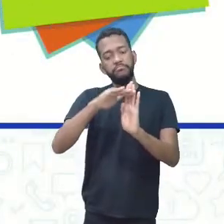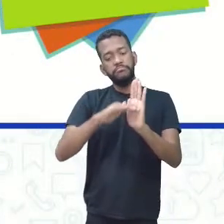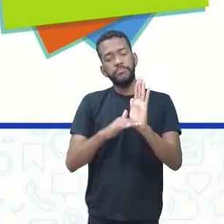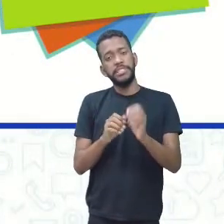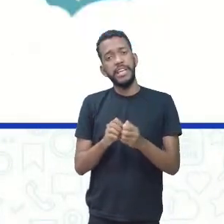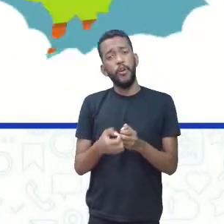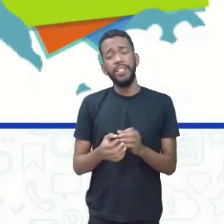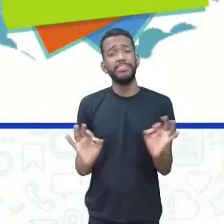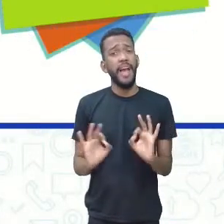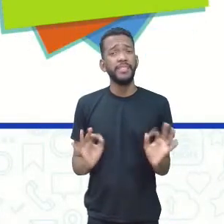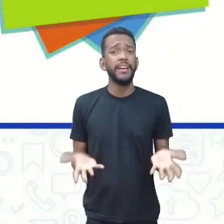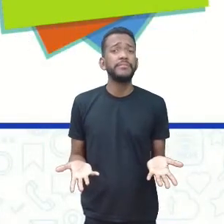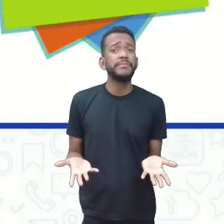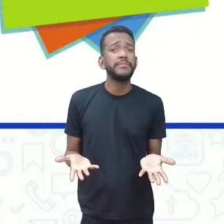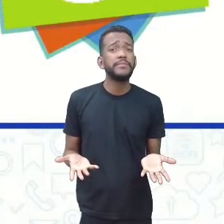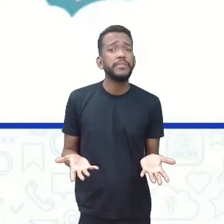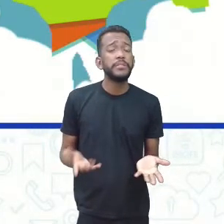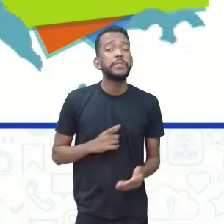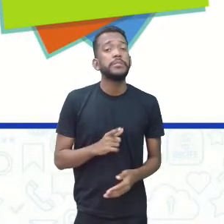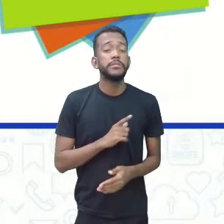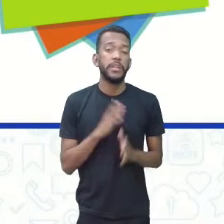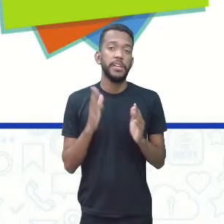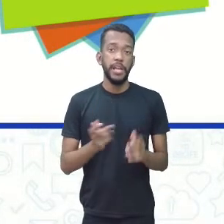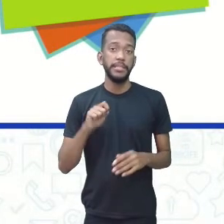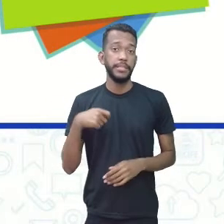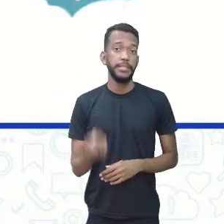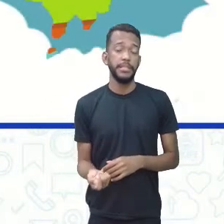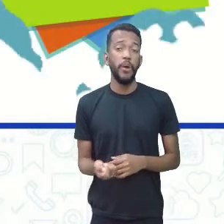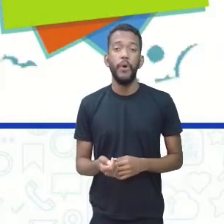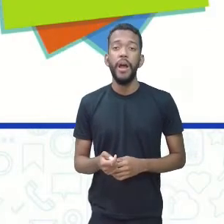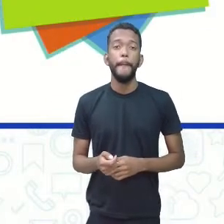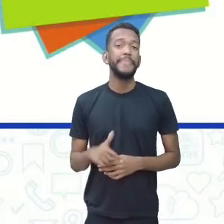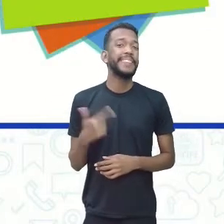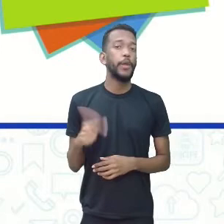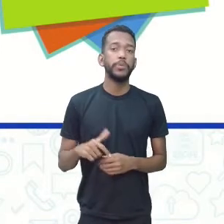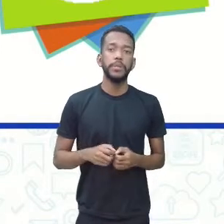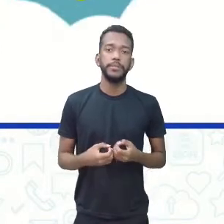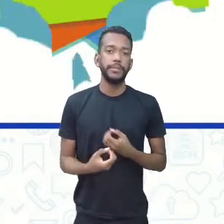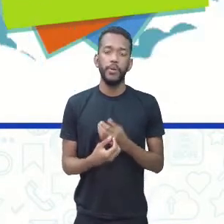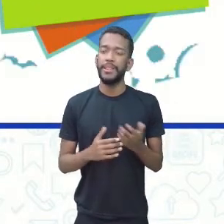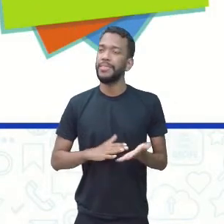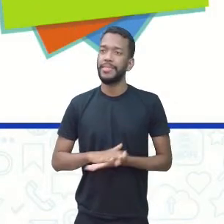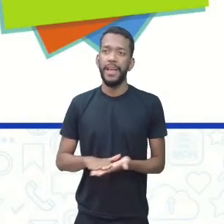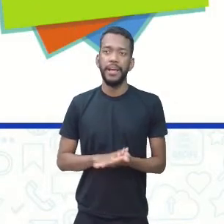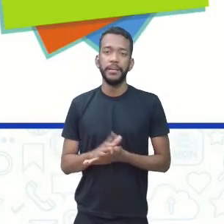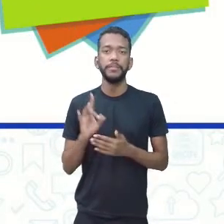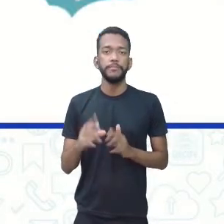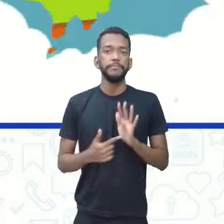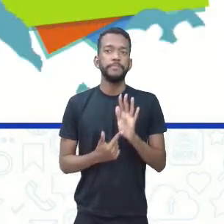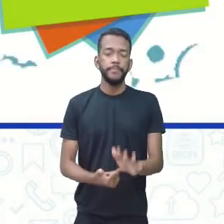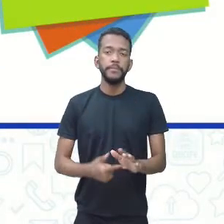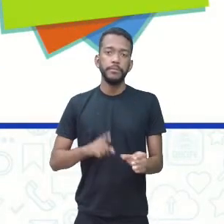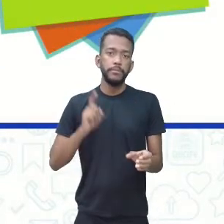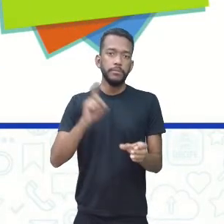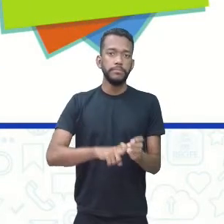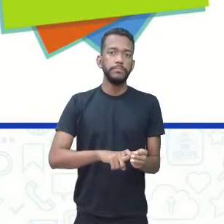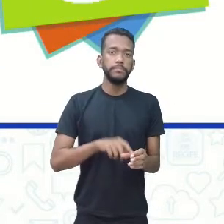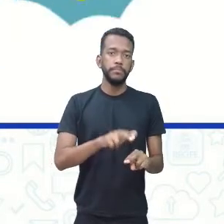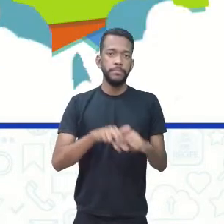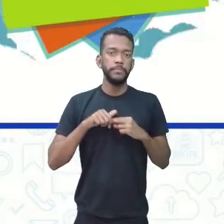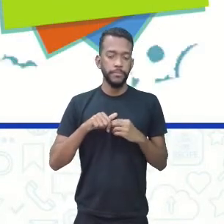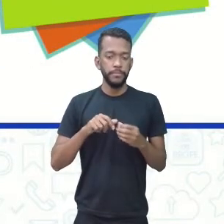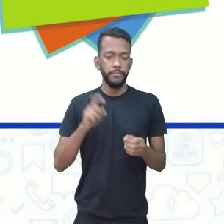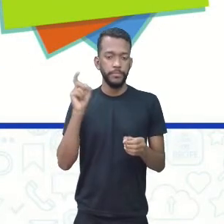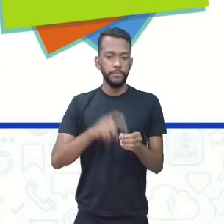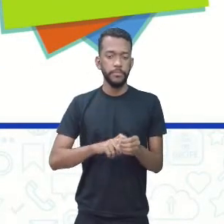células, são classificados como seres acelulares e só demonstram sinal de vida quando estão parasitando, porque eles são